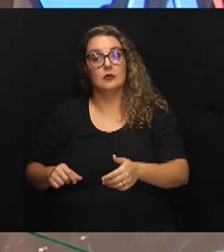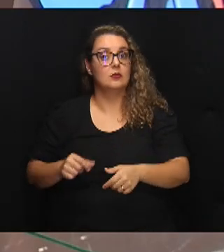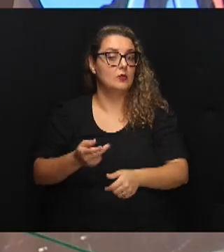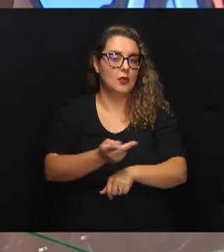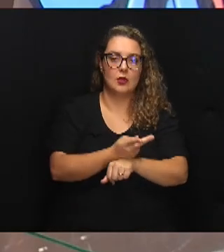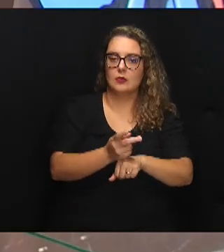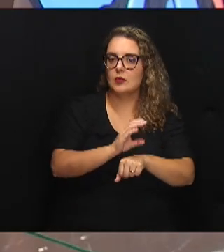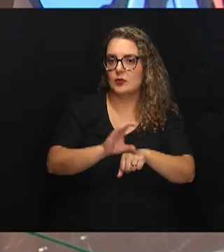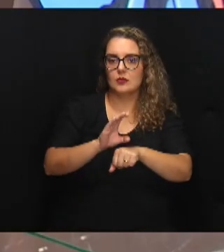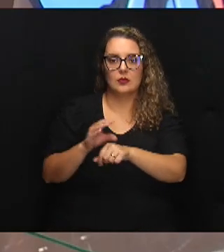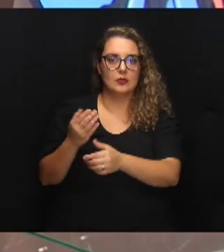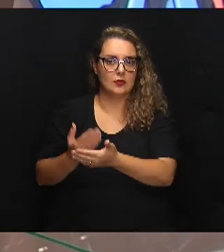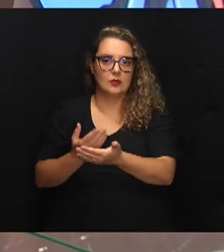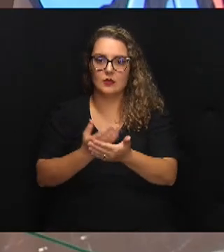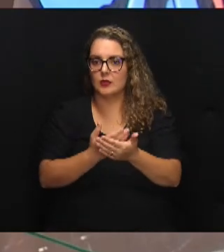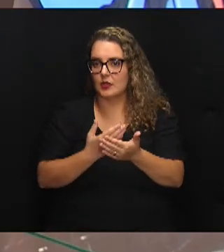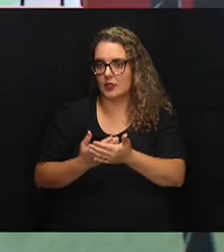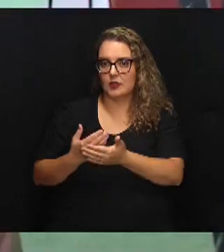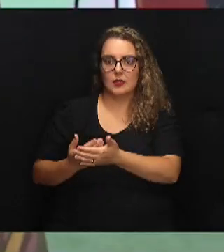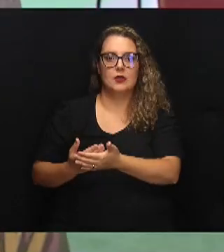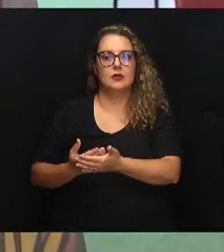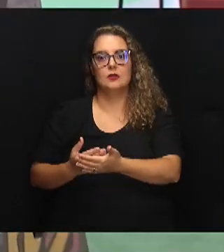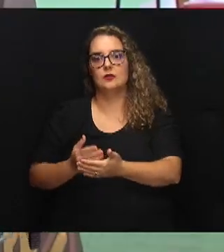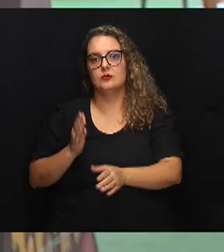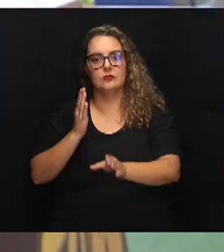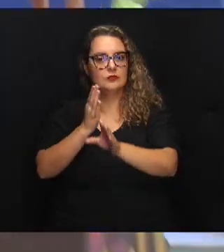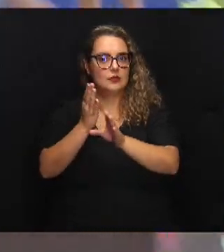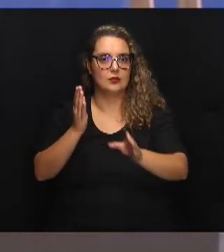e estudar do jeito que achava.